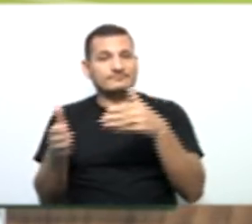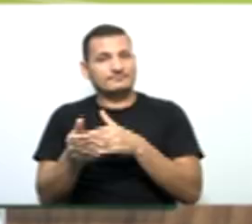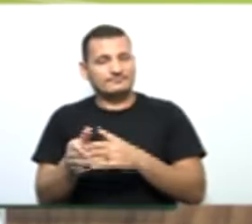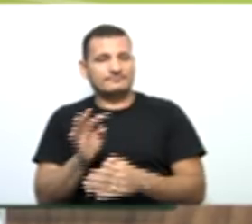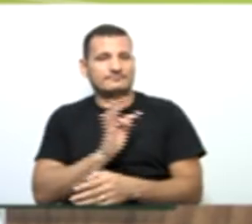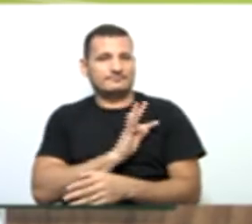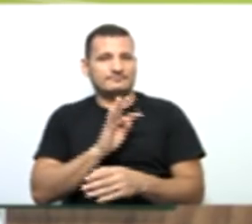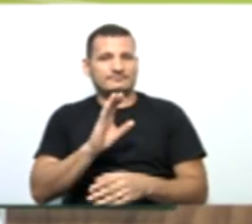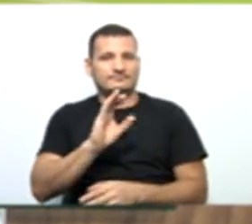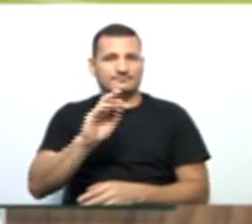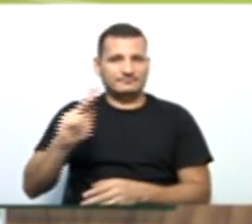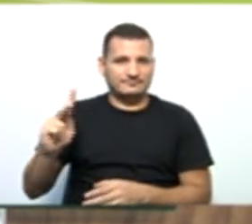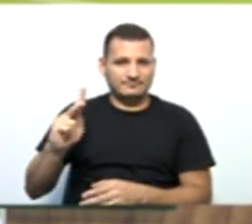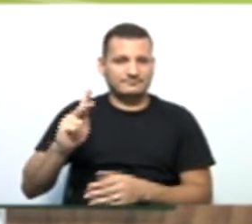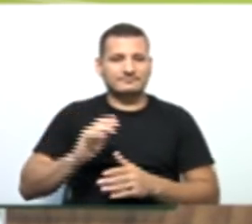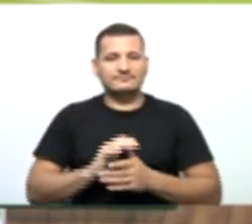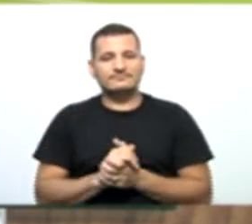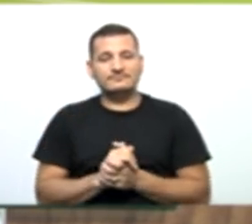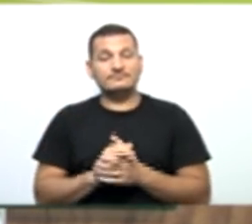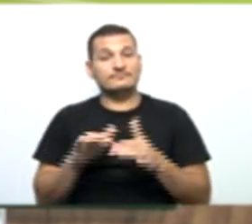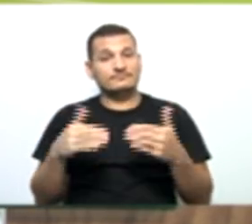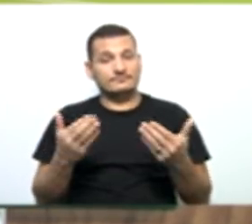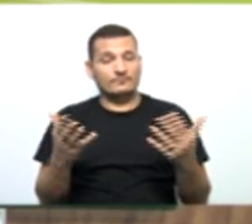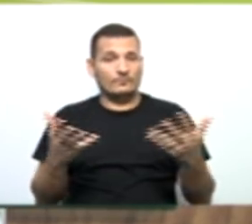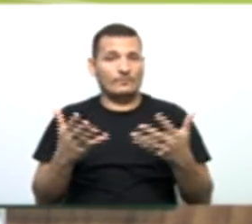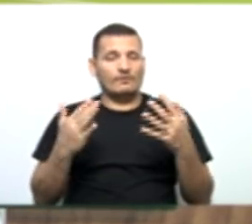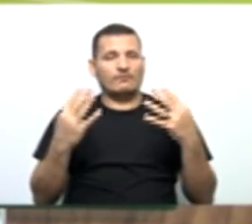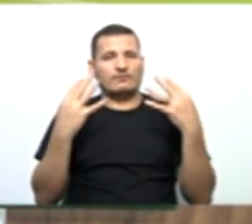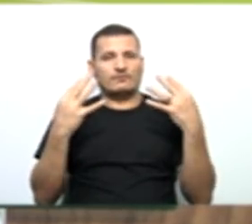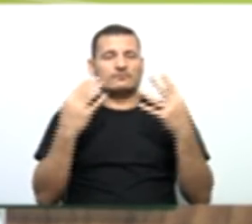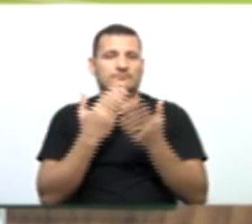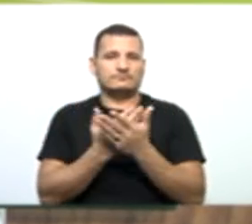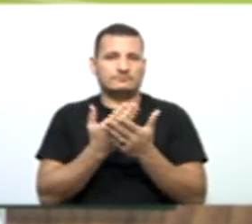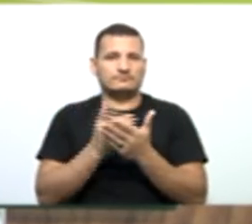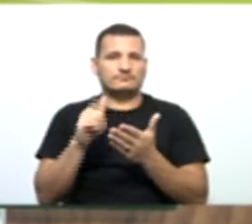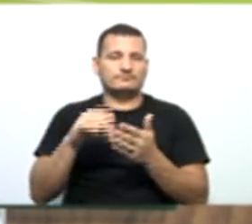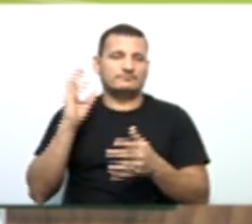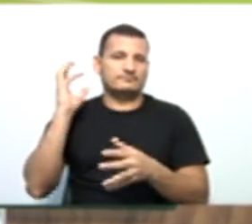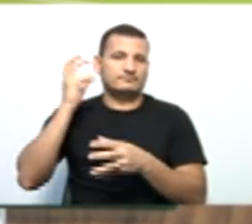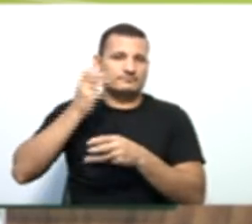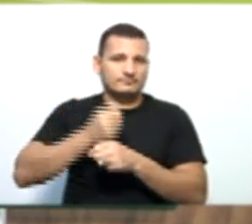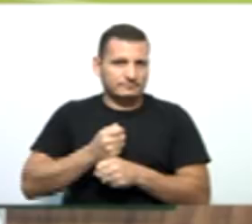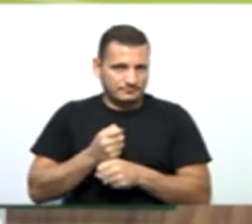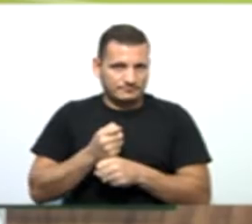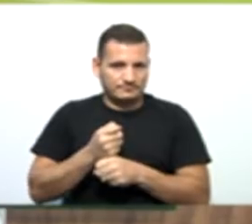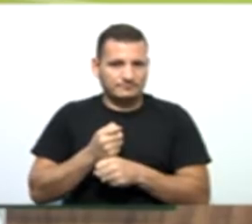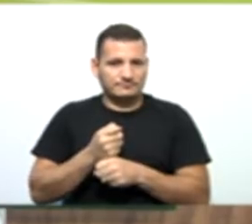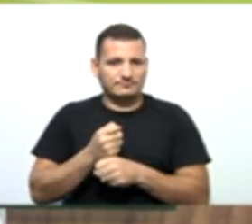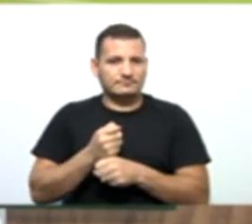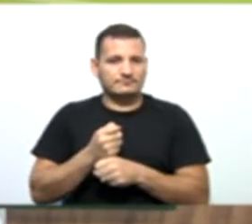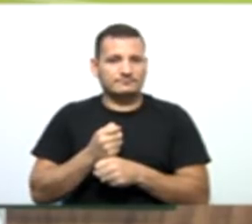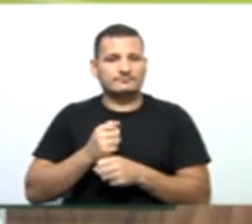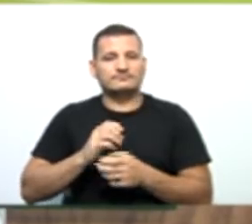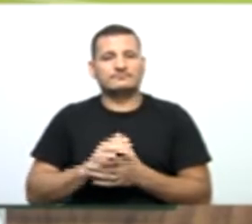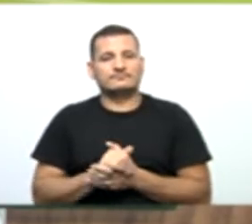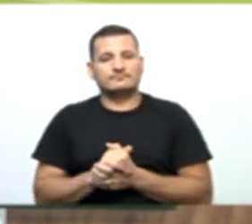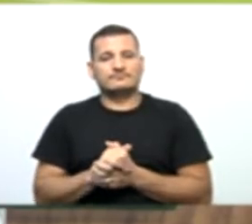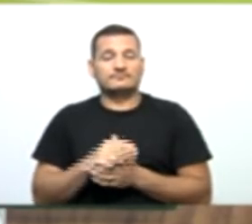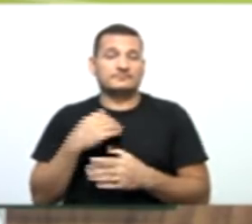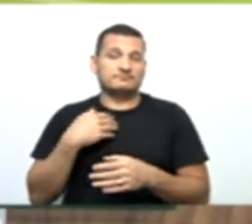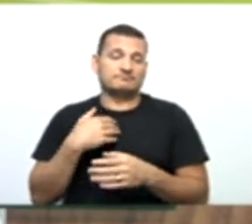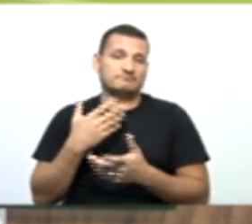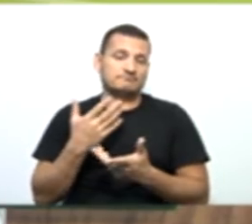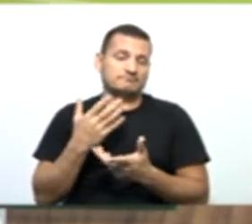técnico cooperativismo. Então, vamos prestar bastante atenção nessa aula de hoje, que é a revisão, e espero que